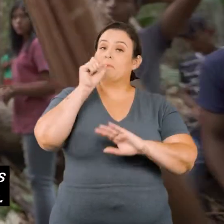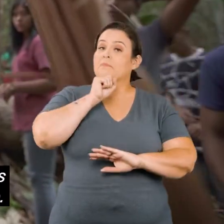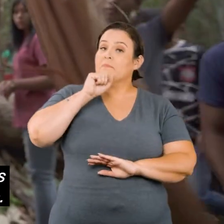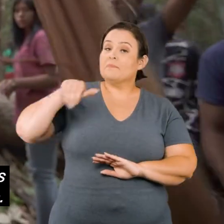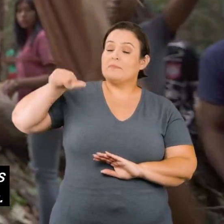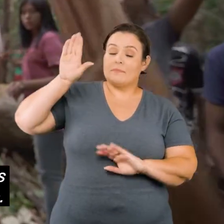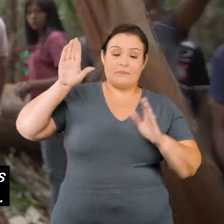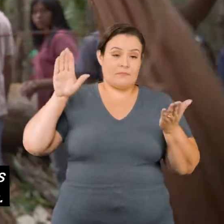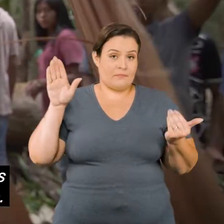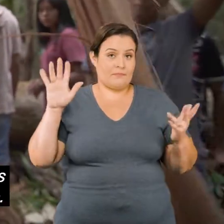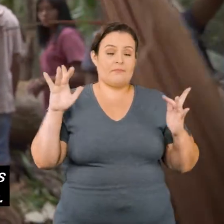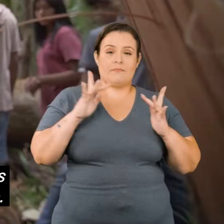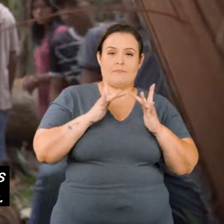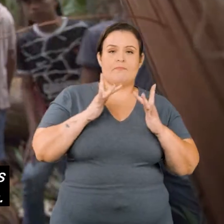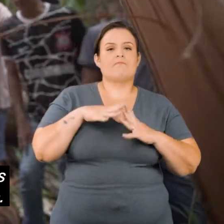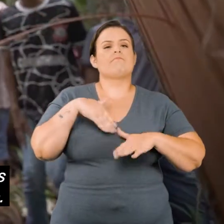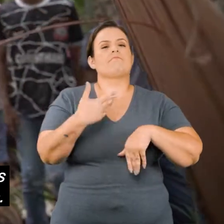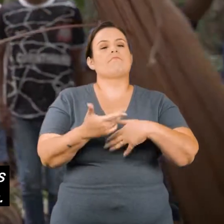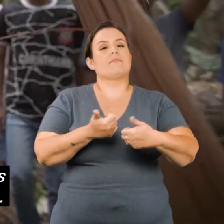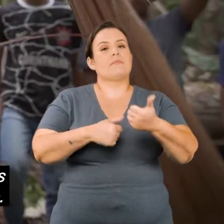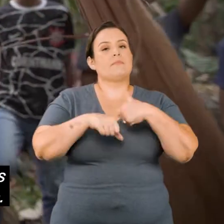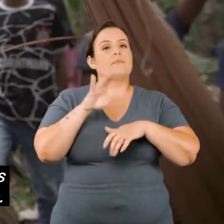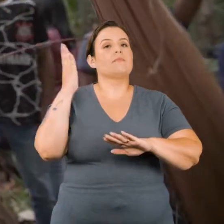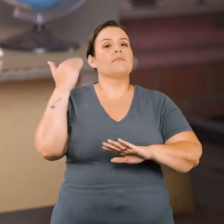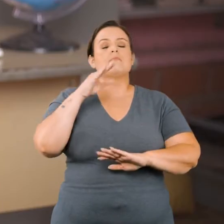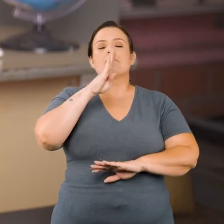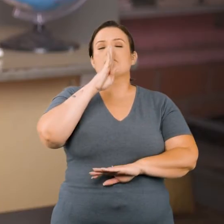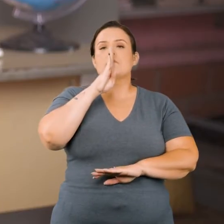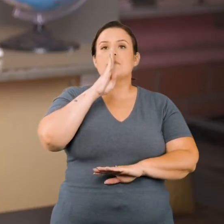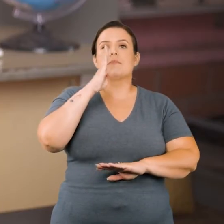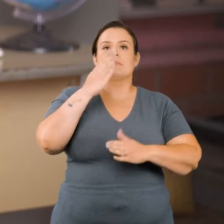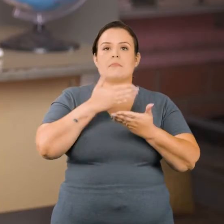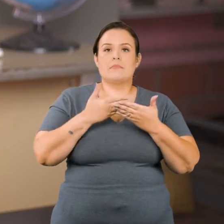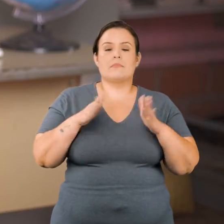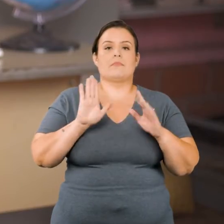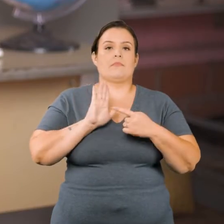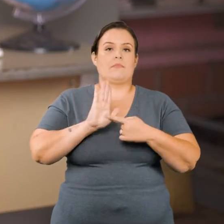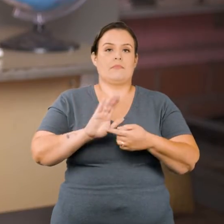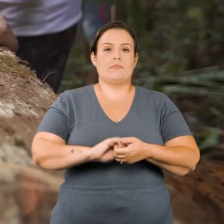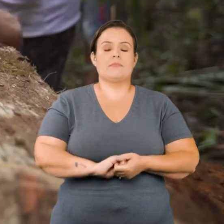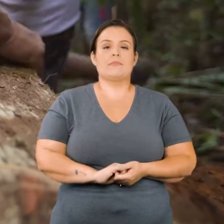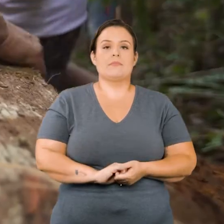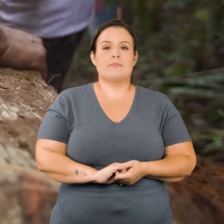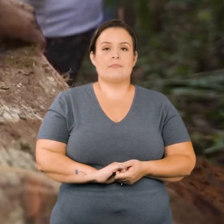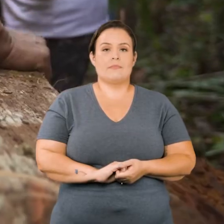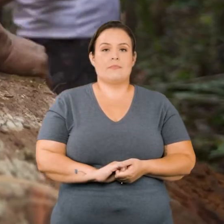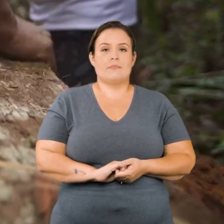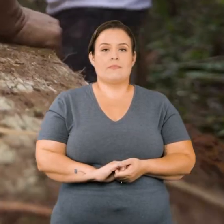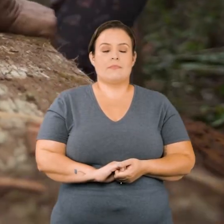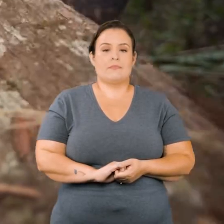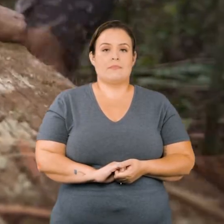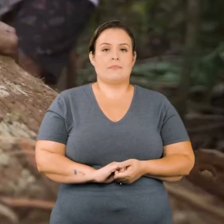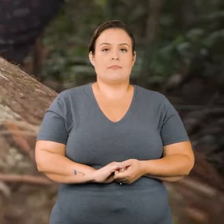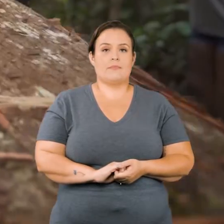Esse contato dos mais velhos com os mais novos foi revitalizando. Aquilo que estava adormecido vinha à tona. Vera Taurino,